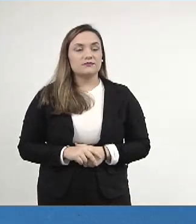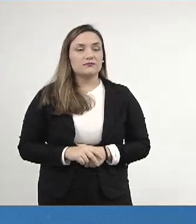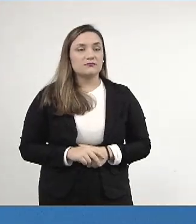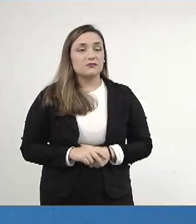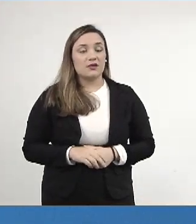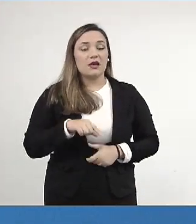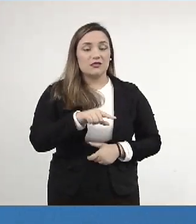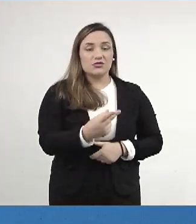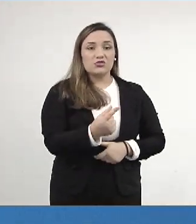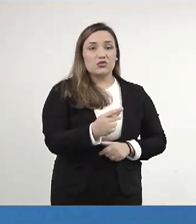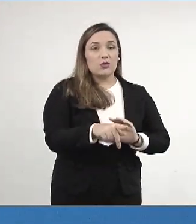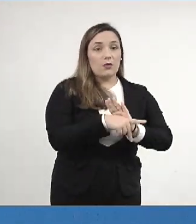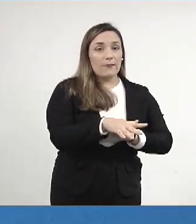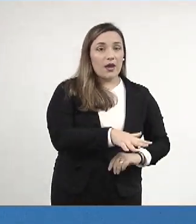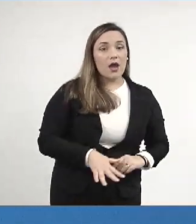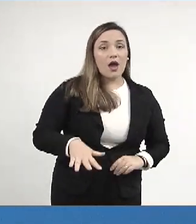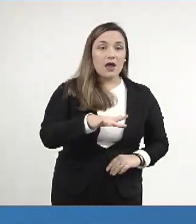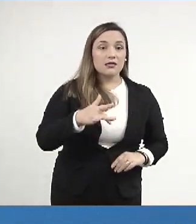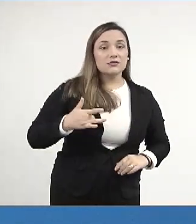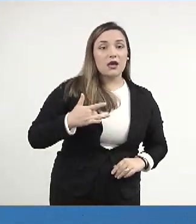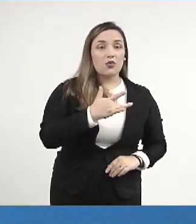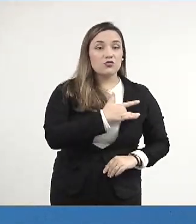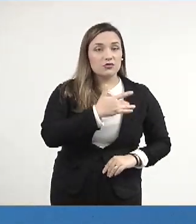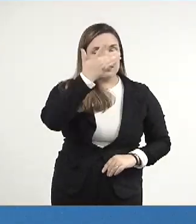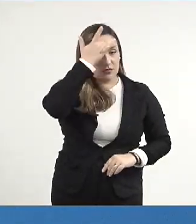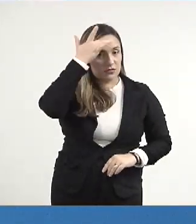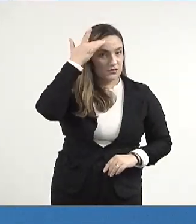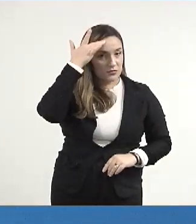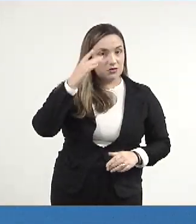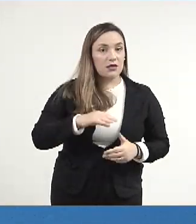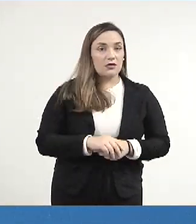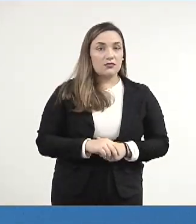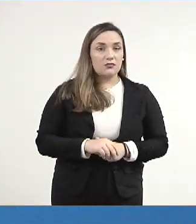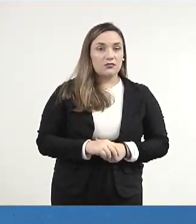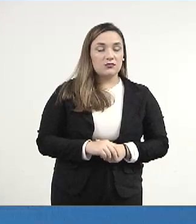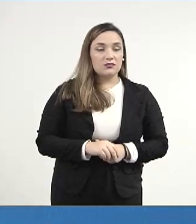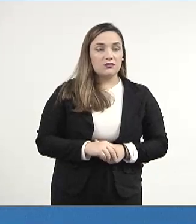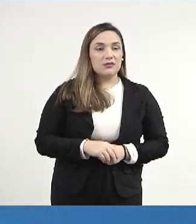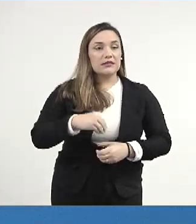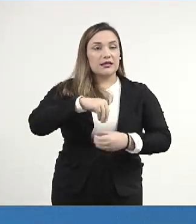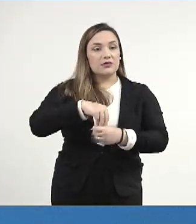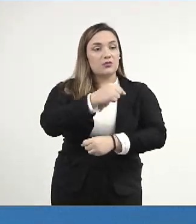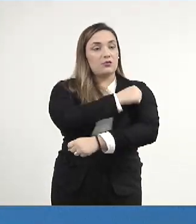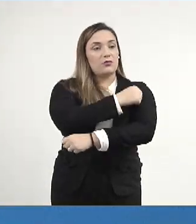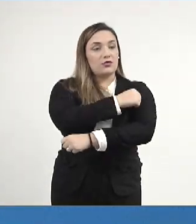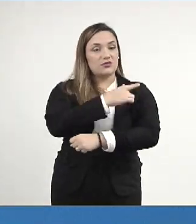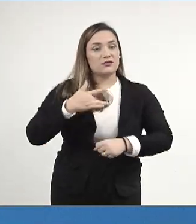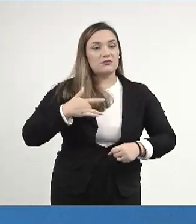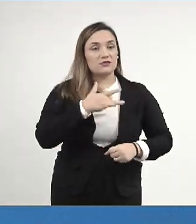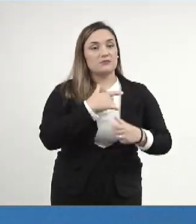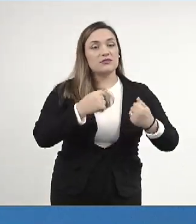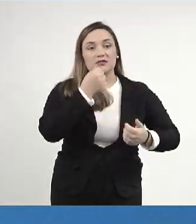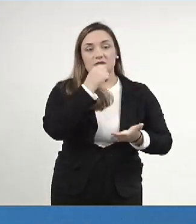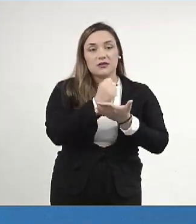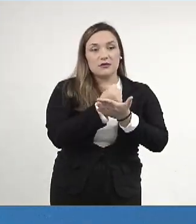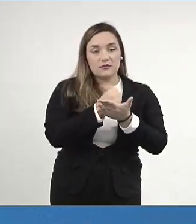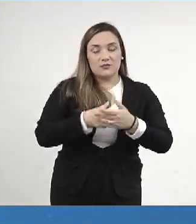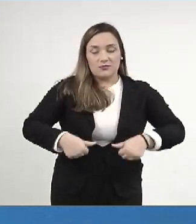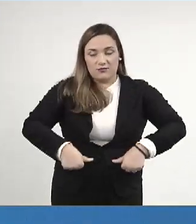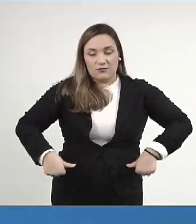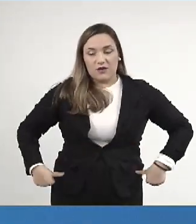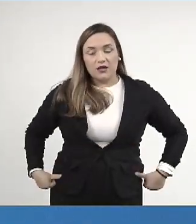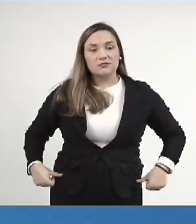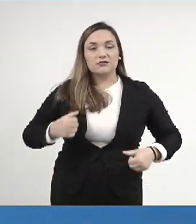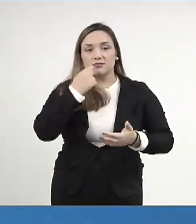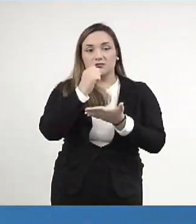tirado da saúde, das pessoas que estão nos postos precisando de remédio, de vocês que estão precisando de fralda, de